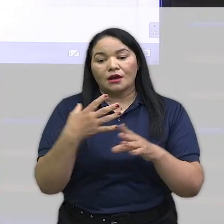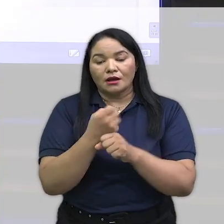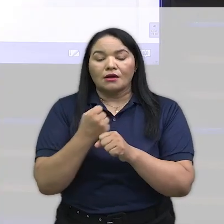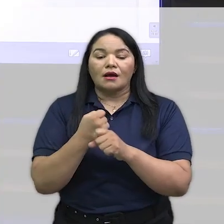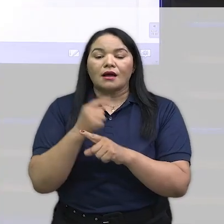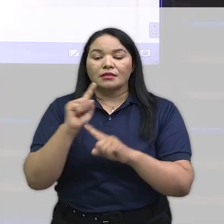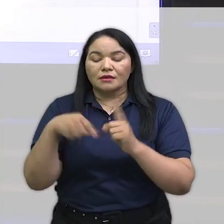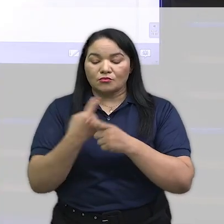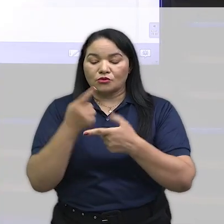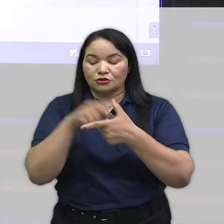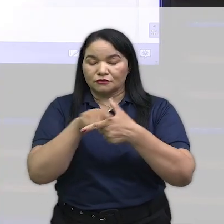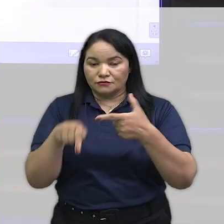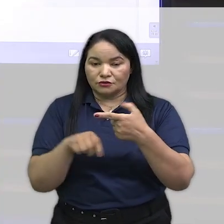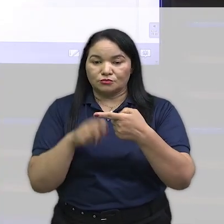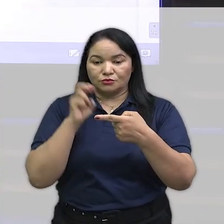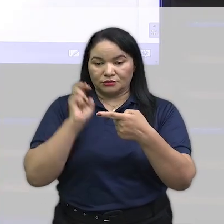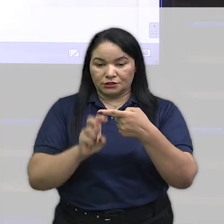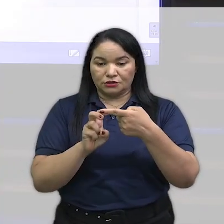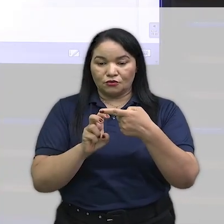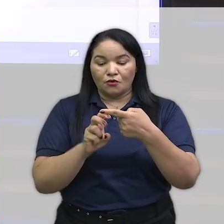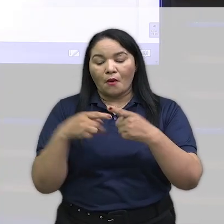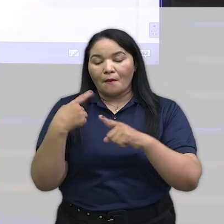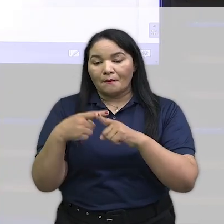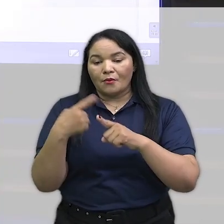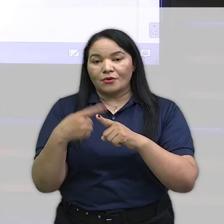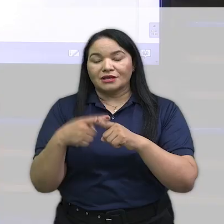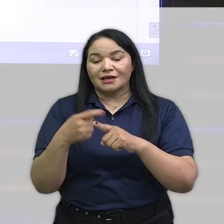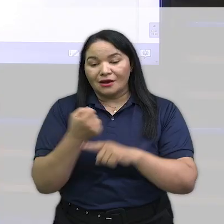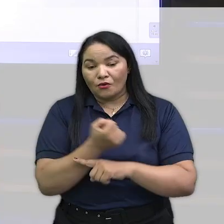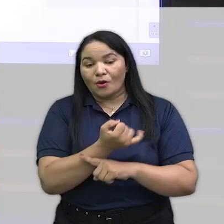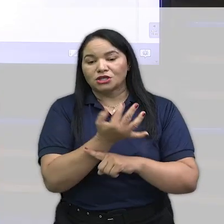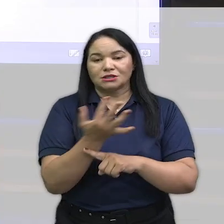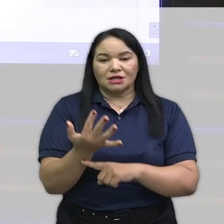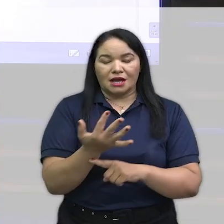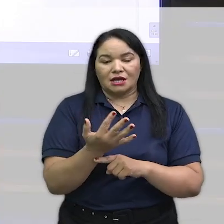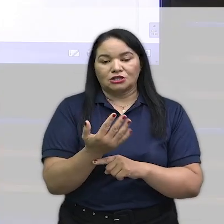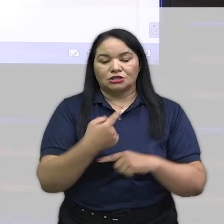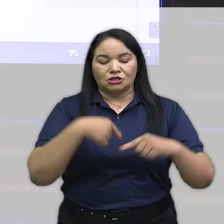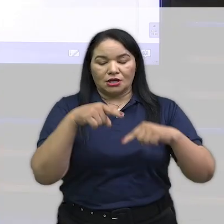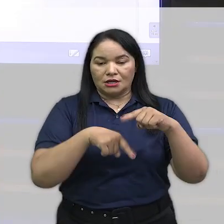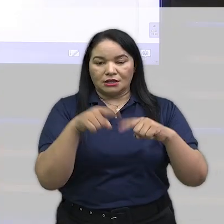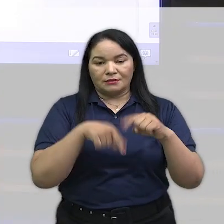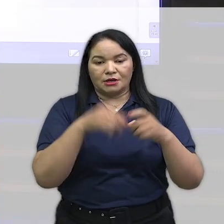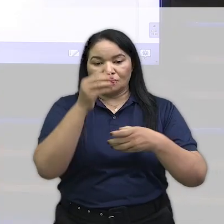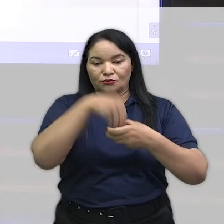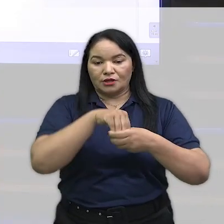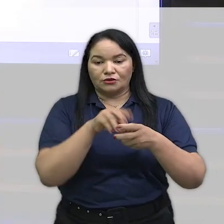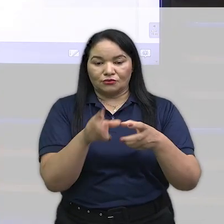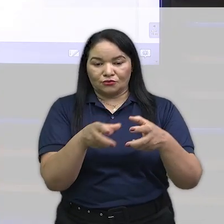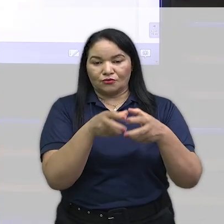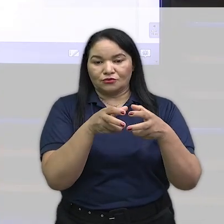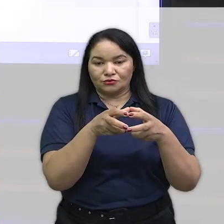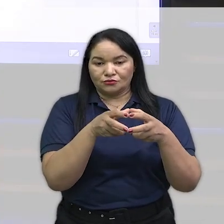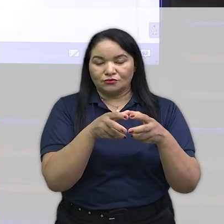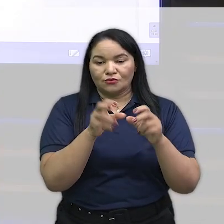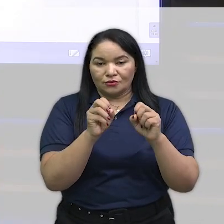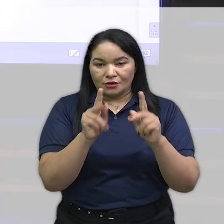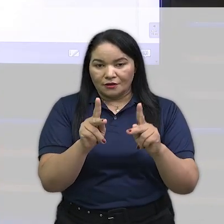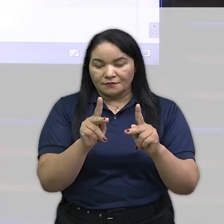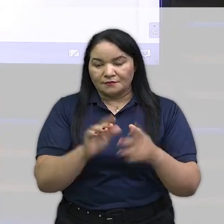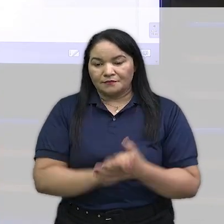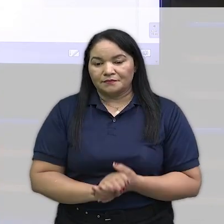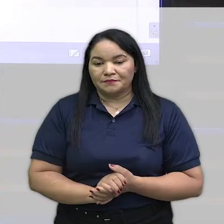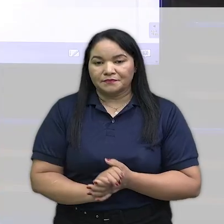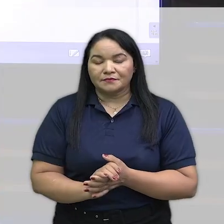por 5, pois 5 é justamente a quantidade de elementos ou de números que você vai ter em um determinado